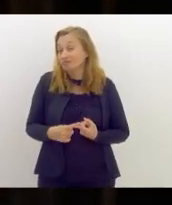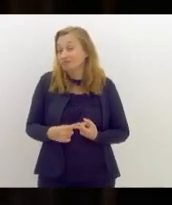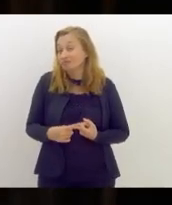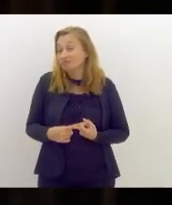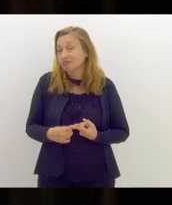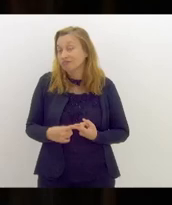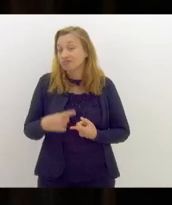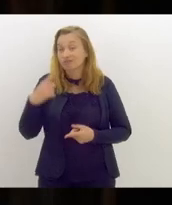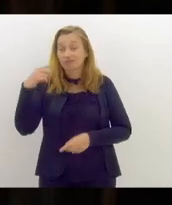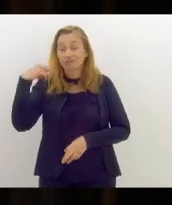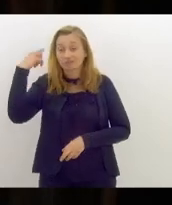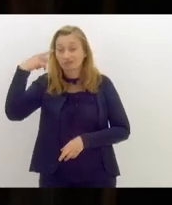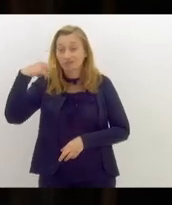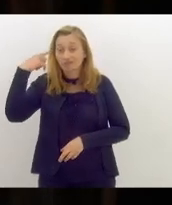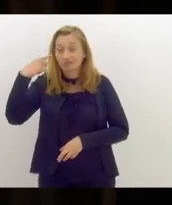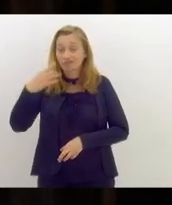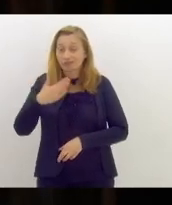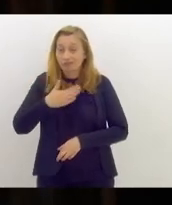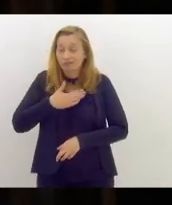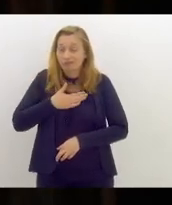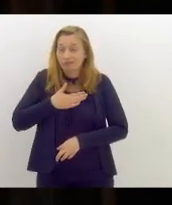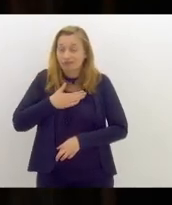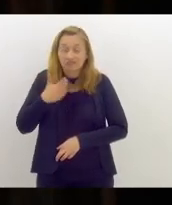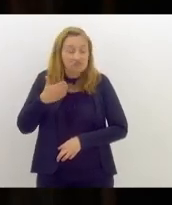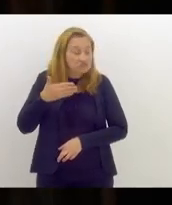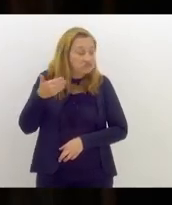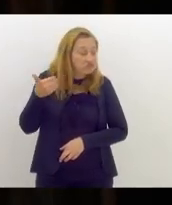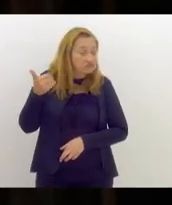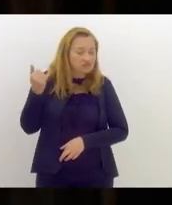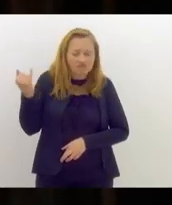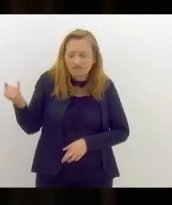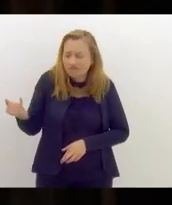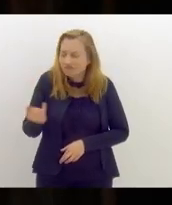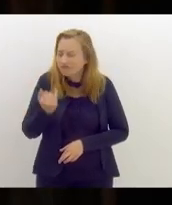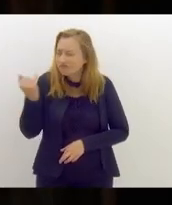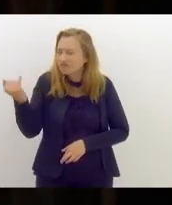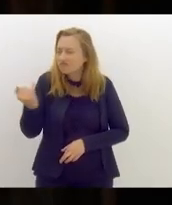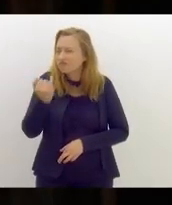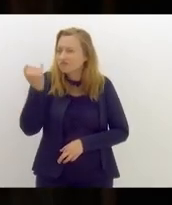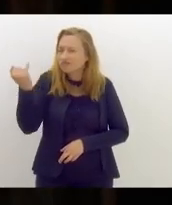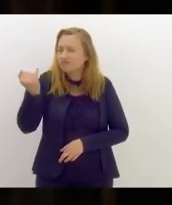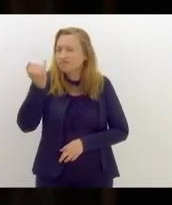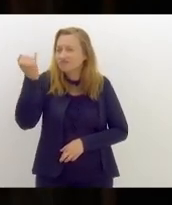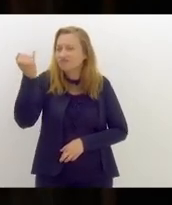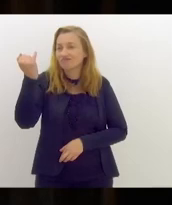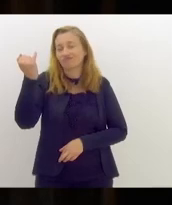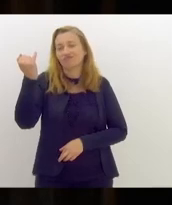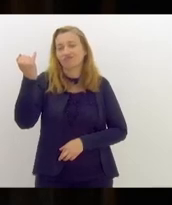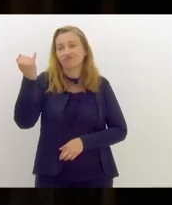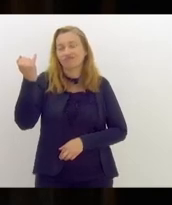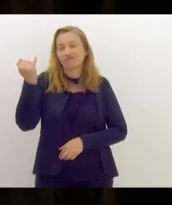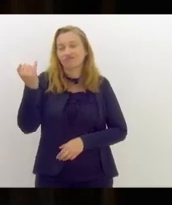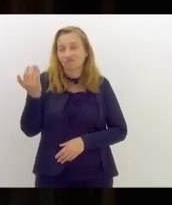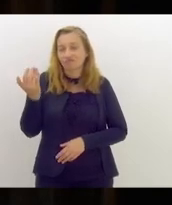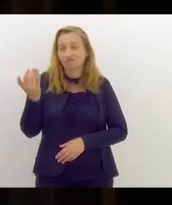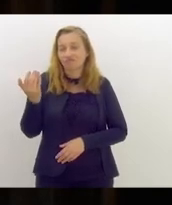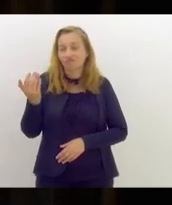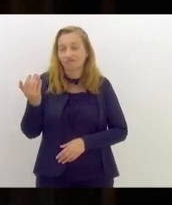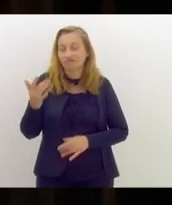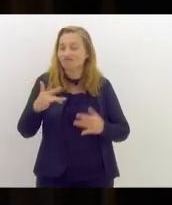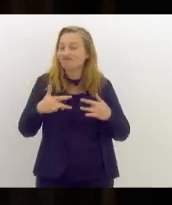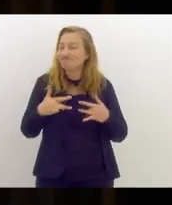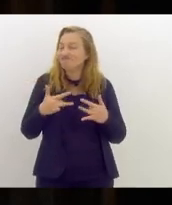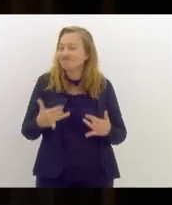advocacia uma das Ferramentas mais importantes né No que diz respeito a